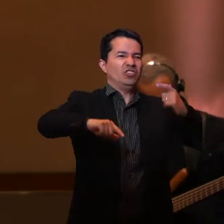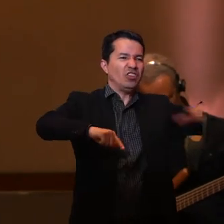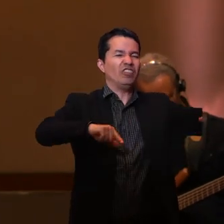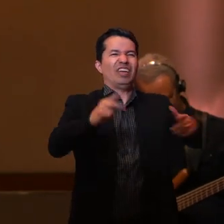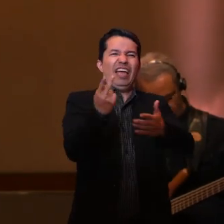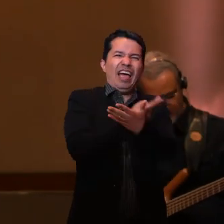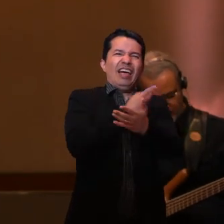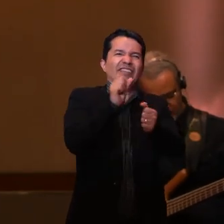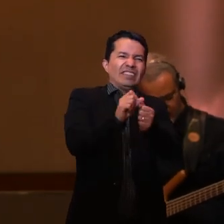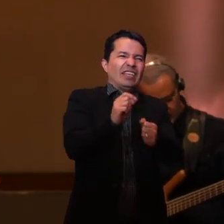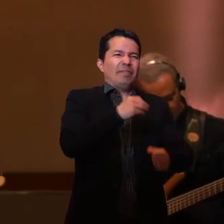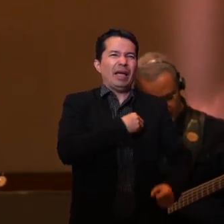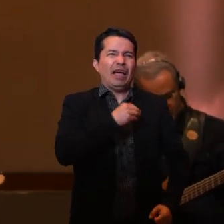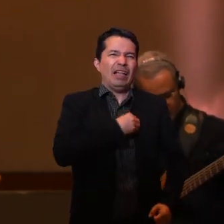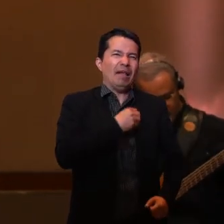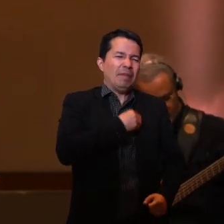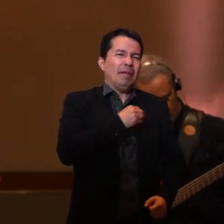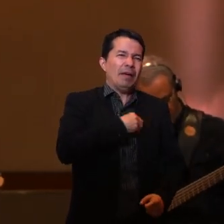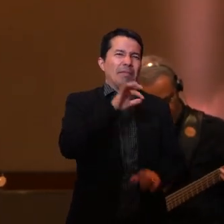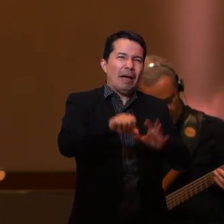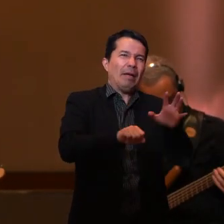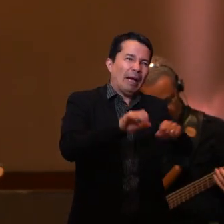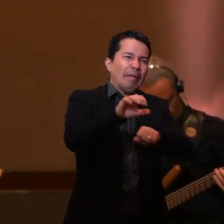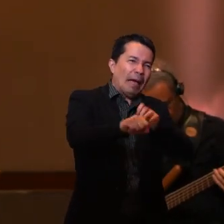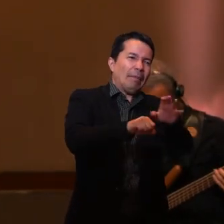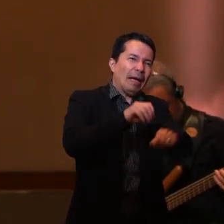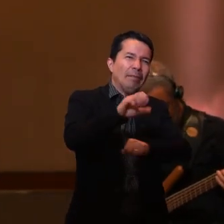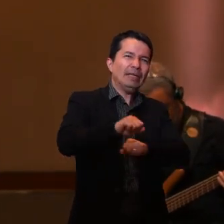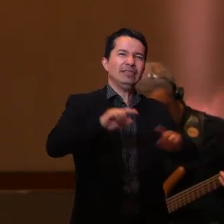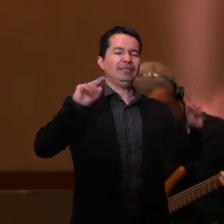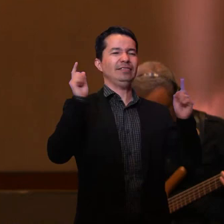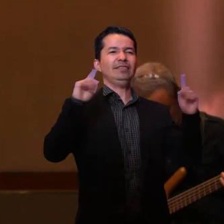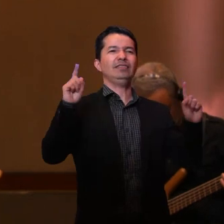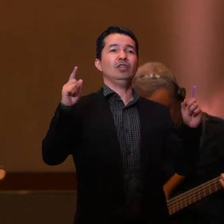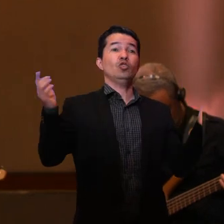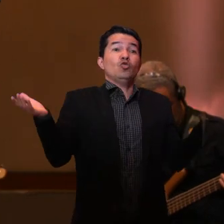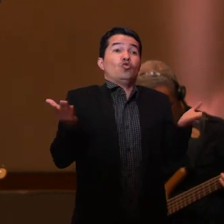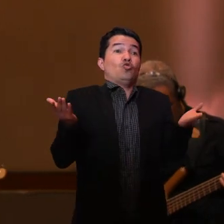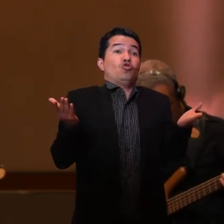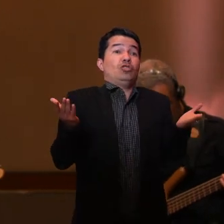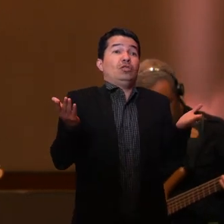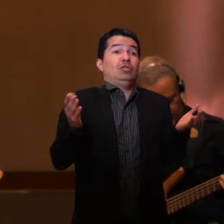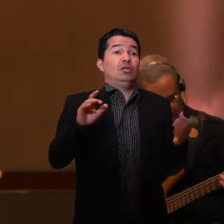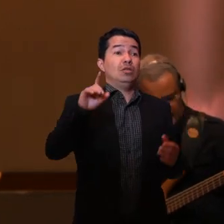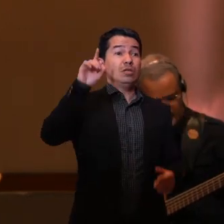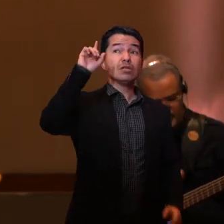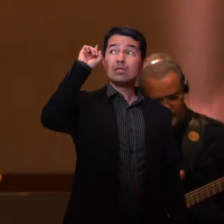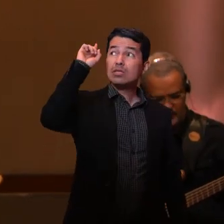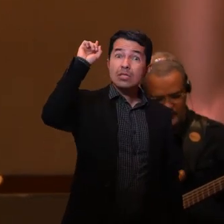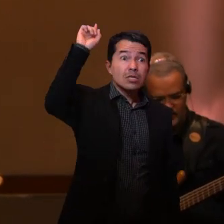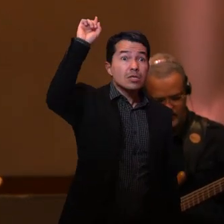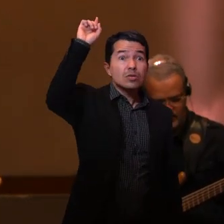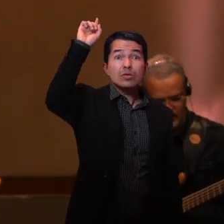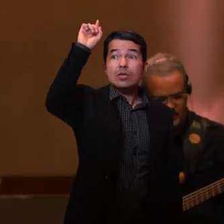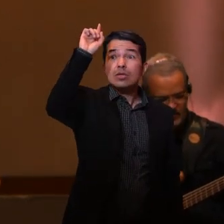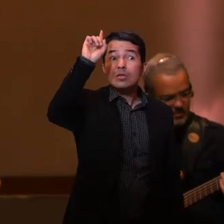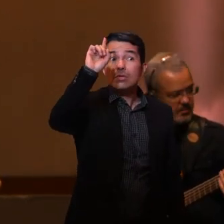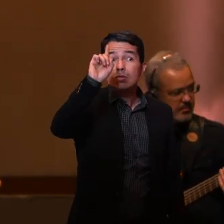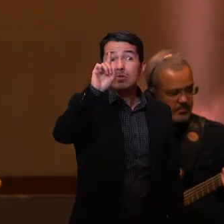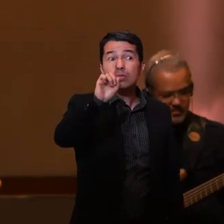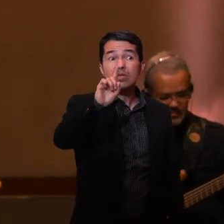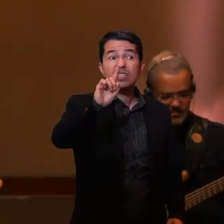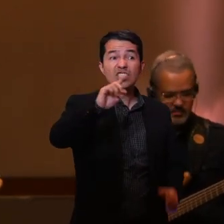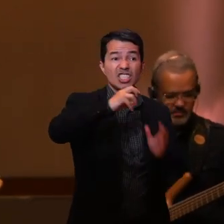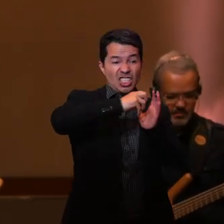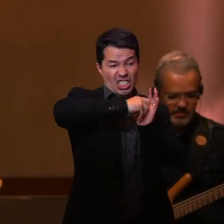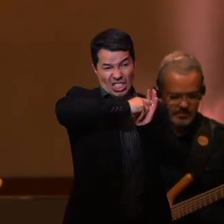aranha. Ei, em nome de Jesus, hoje Deus vai passar com a mão e vai tirar toda a teia de aranha que está